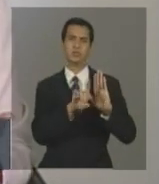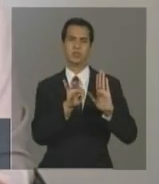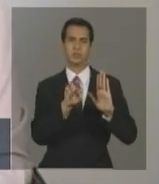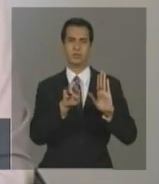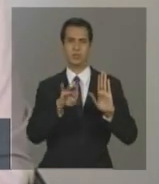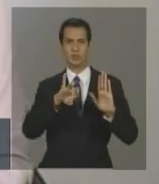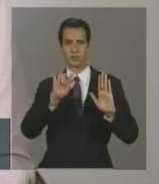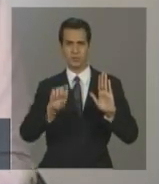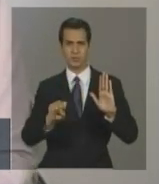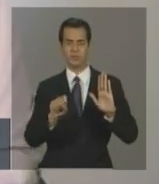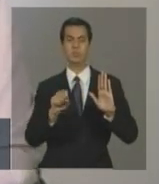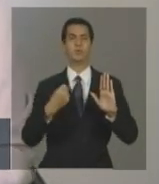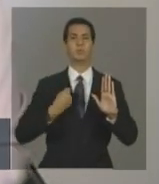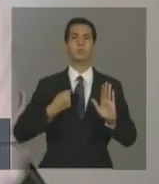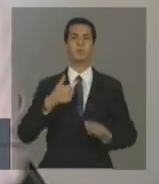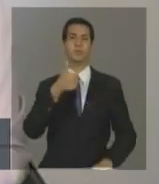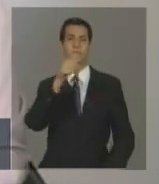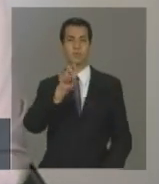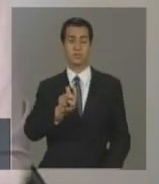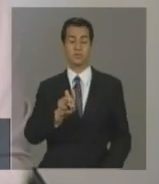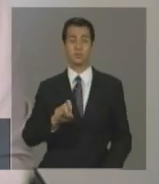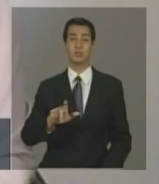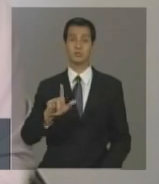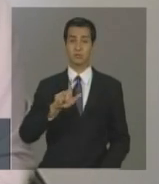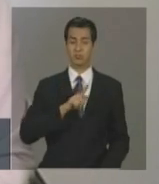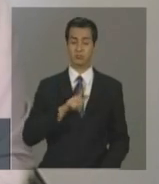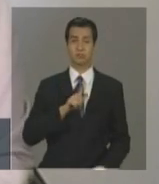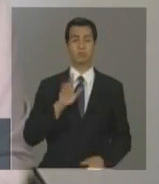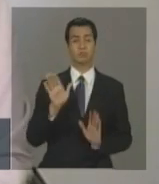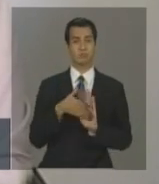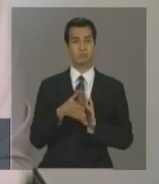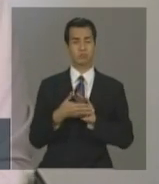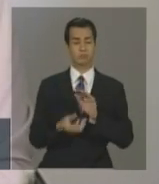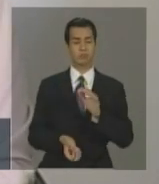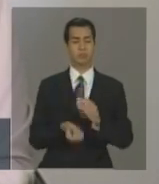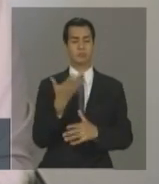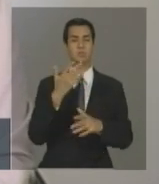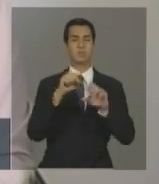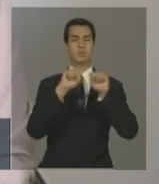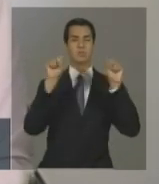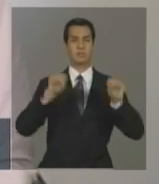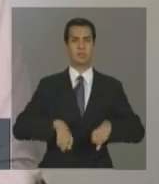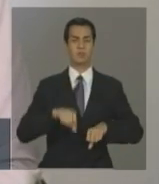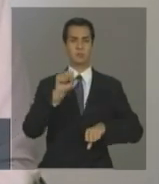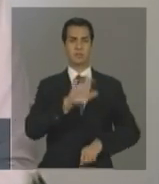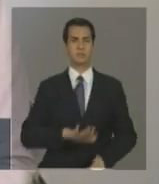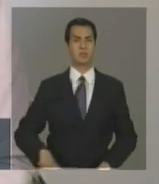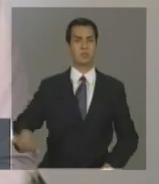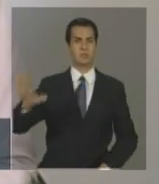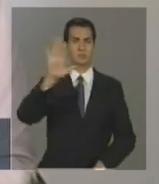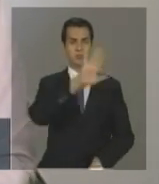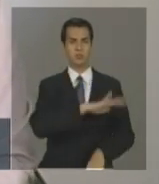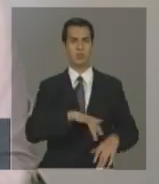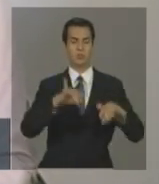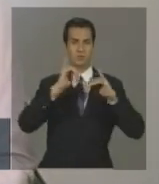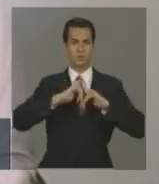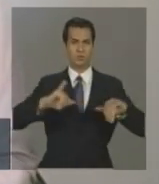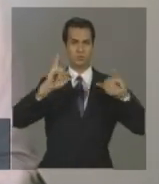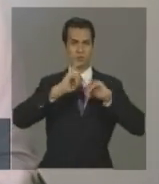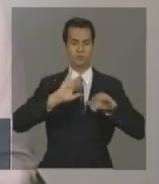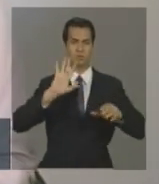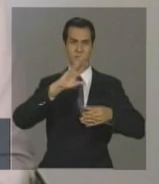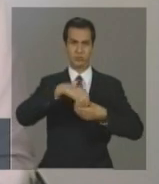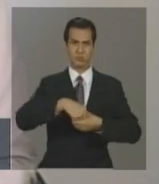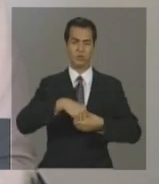prevê e propõe o desenvolvimento de um sistema nacional que integre as informações dos programas de